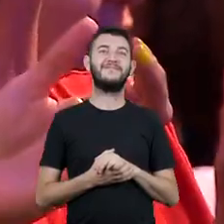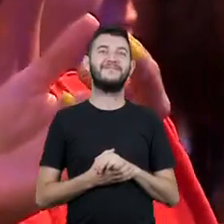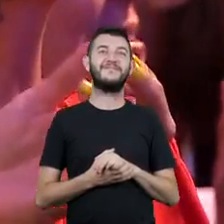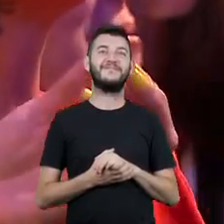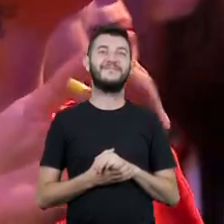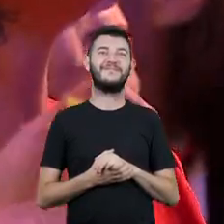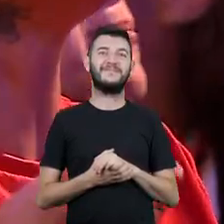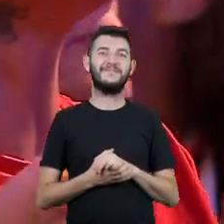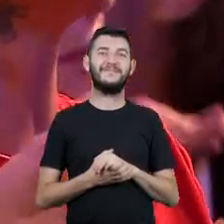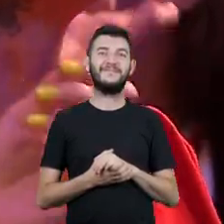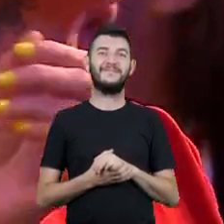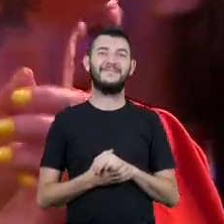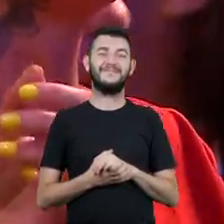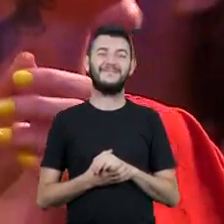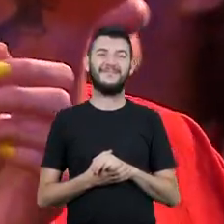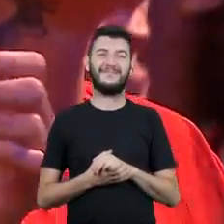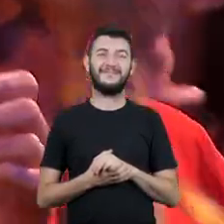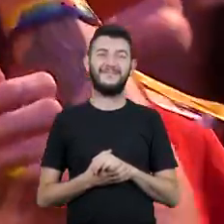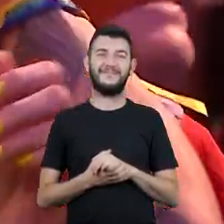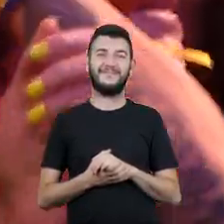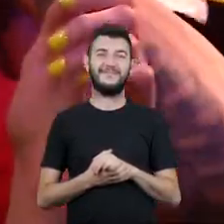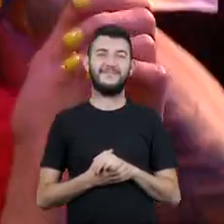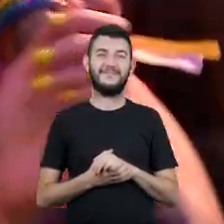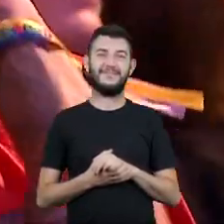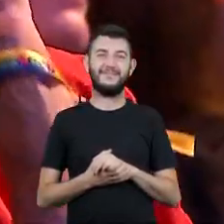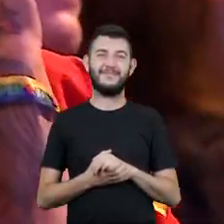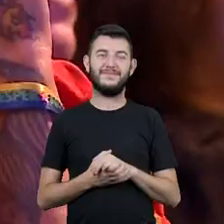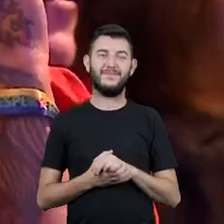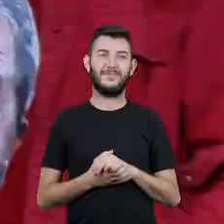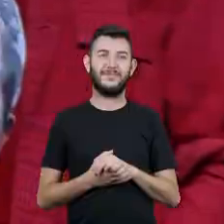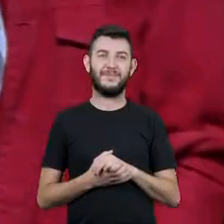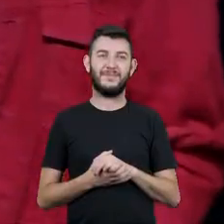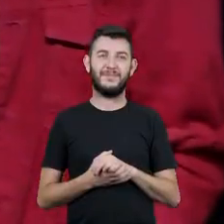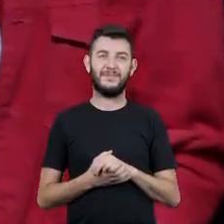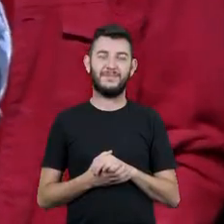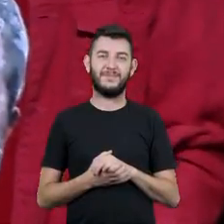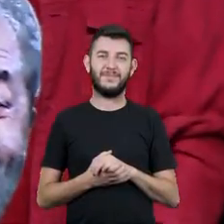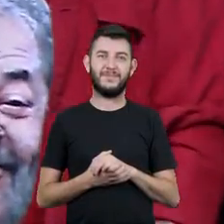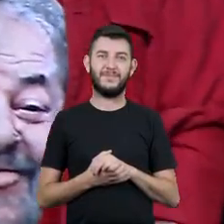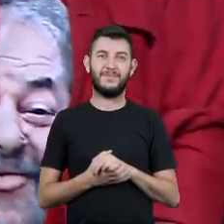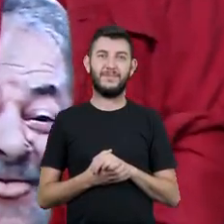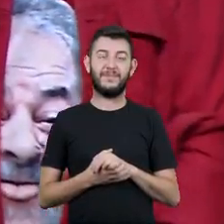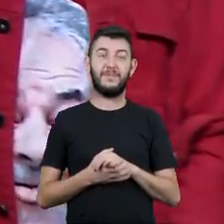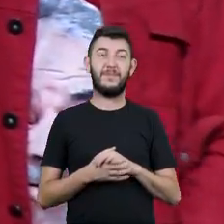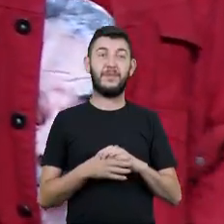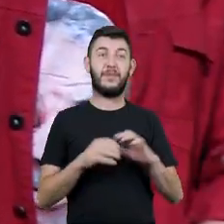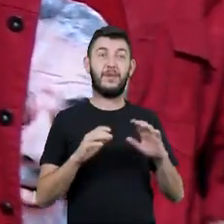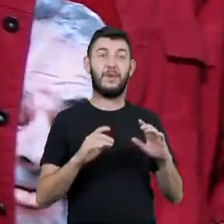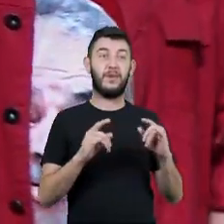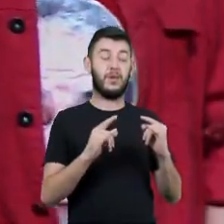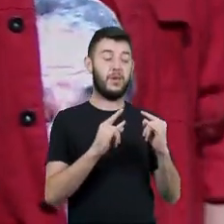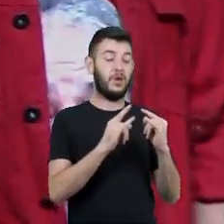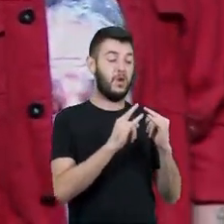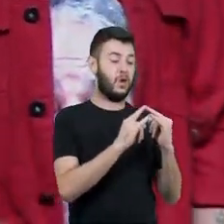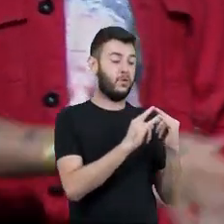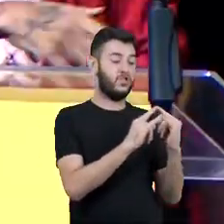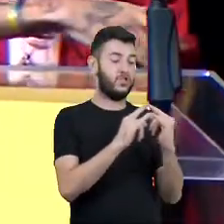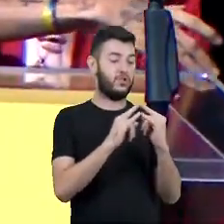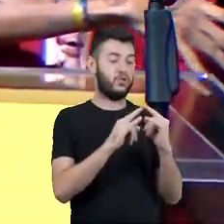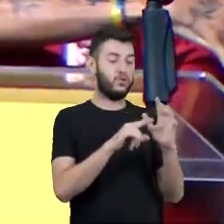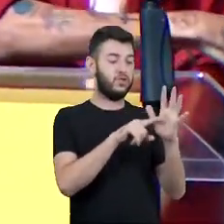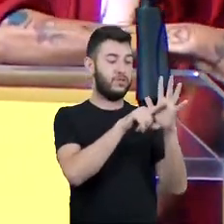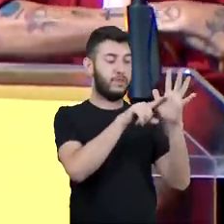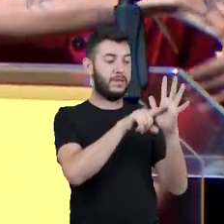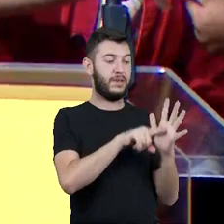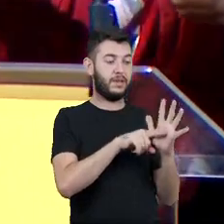Ó, o Data Luca, que é o meu instituto de pesquisa, me passou uma informação aqui, o Ivan, ele é o cara